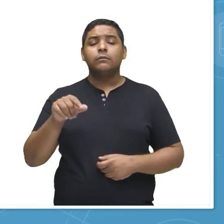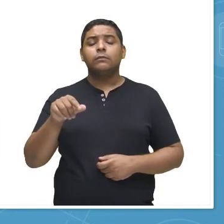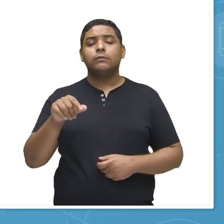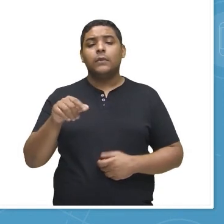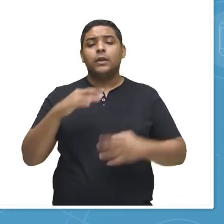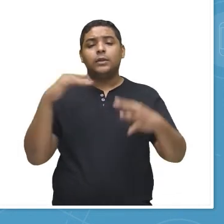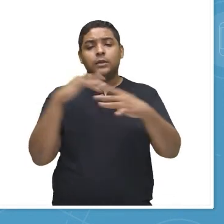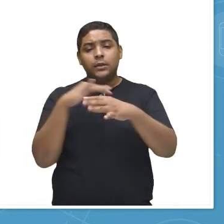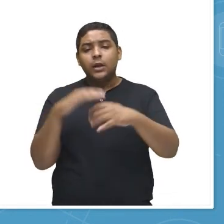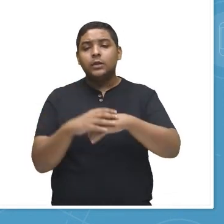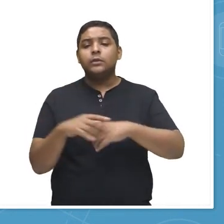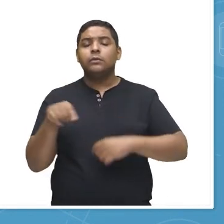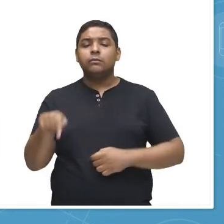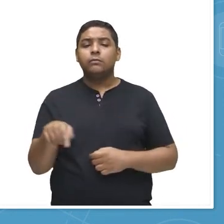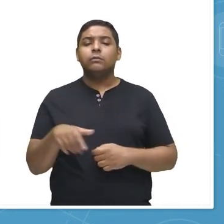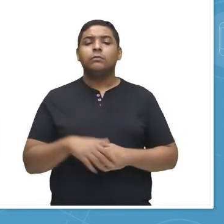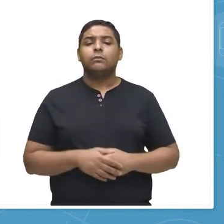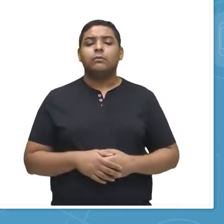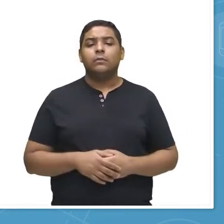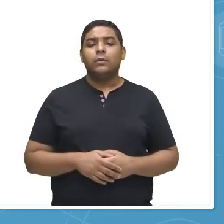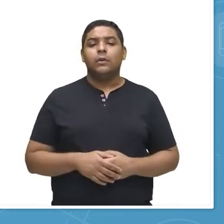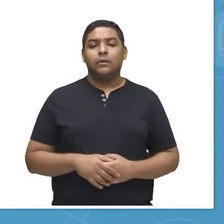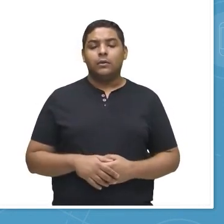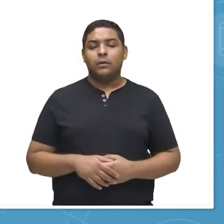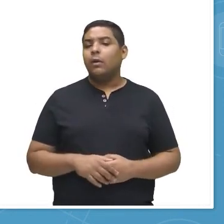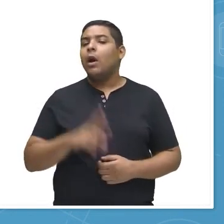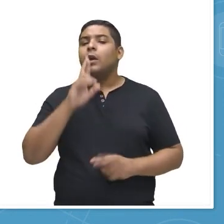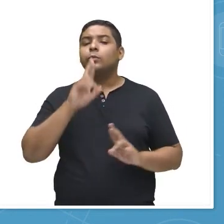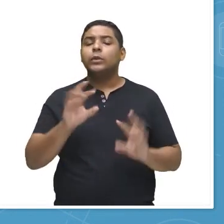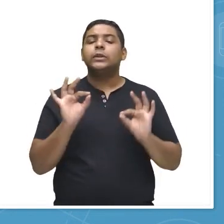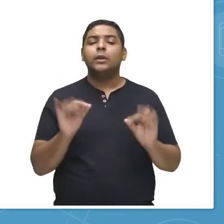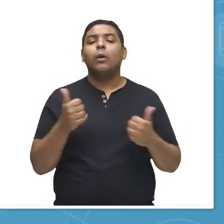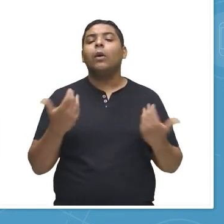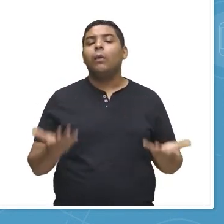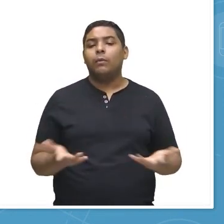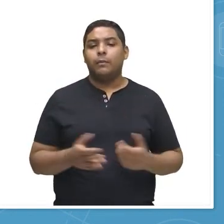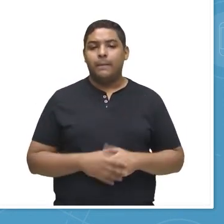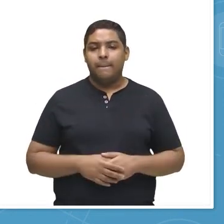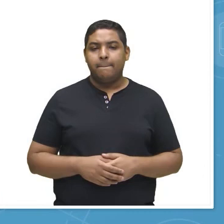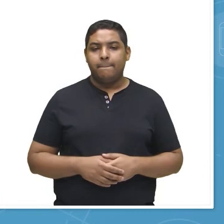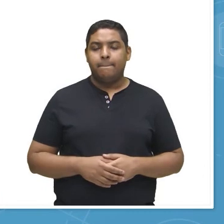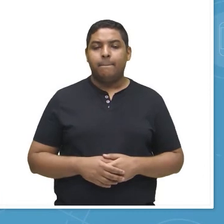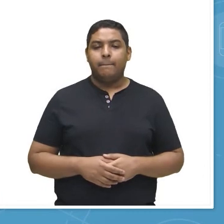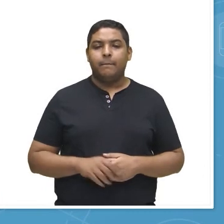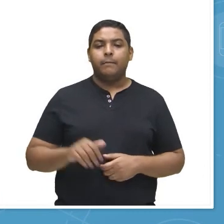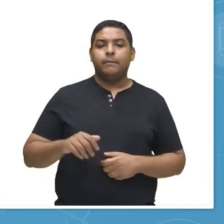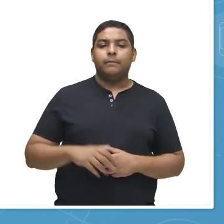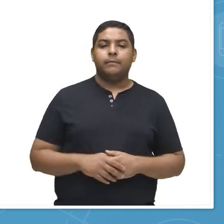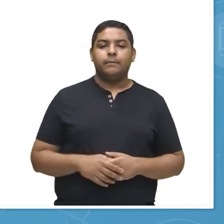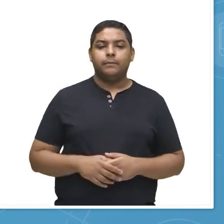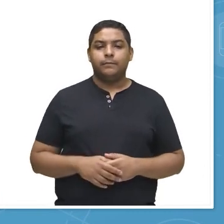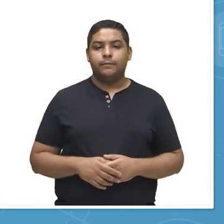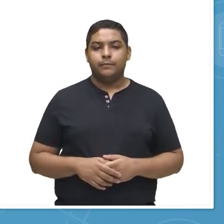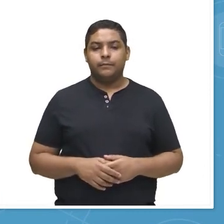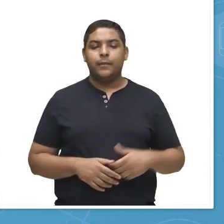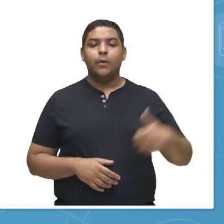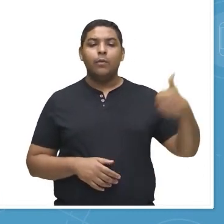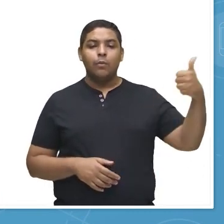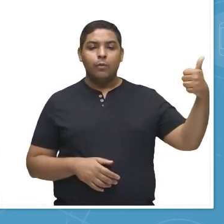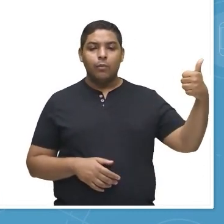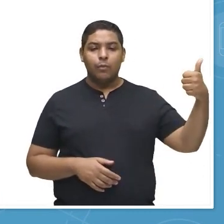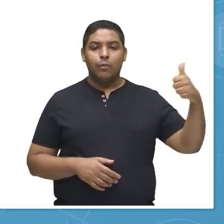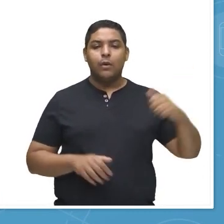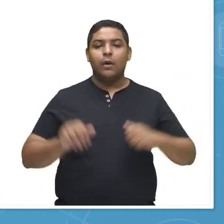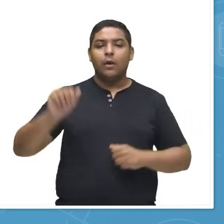global? A resposta na sequência correta é a seguinte: número 1, letra A,